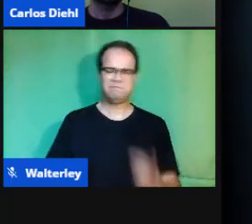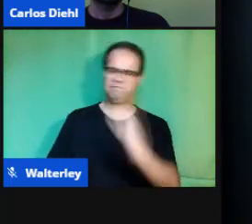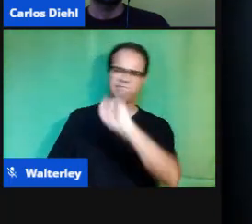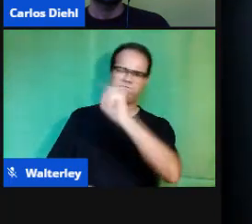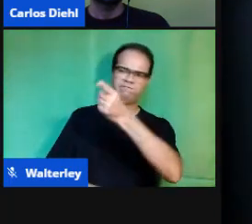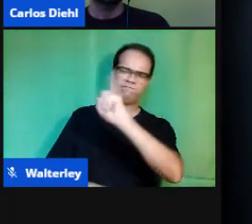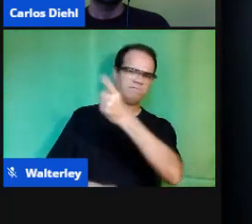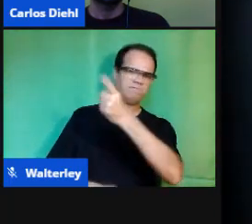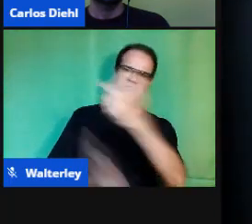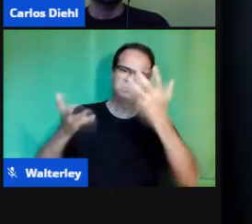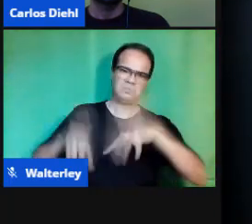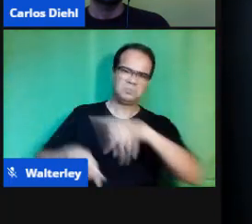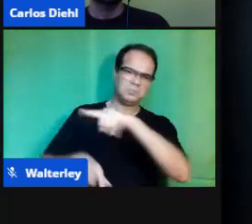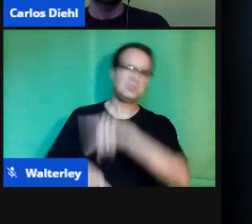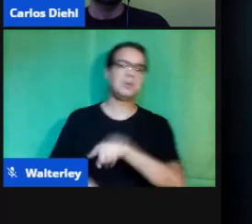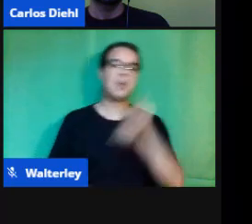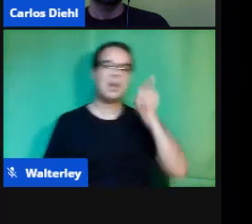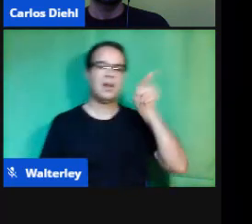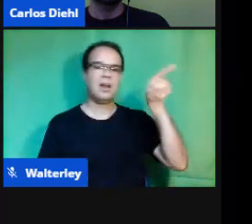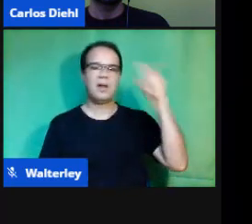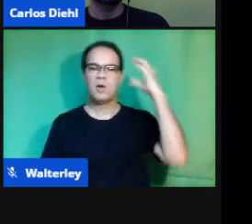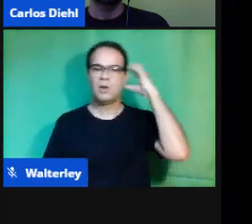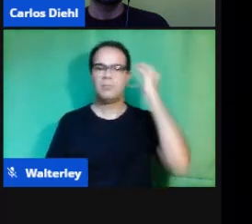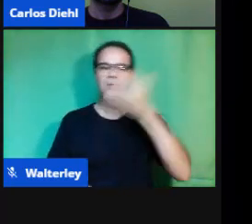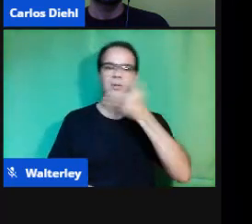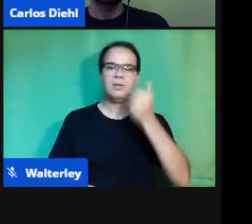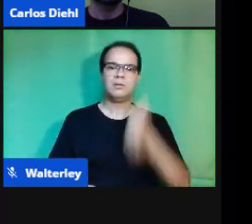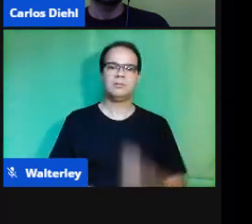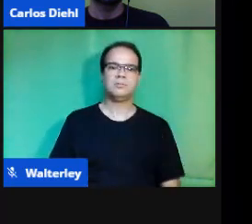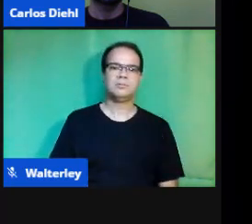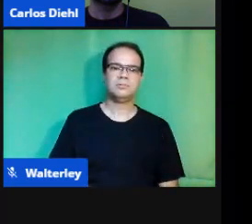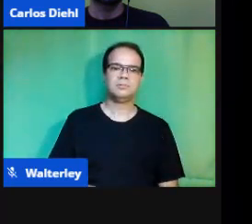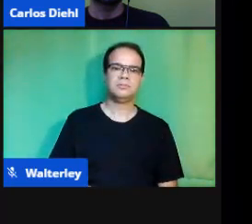e propondo então que lá fosse uma das subsedes.